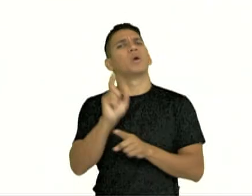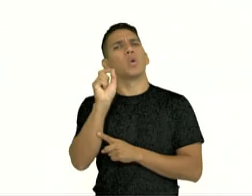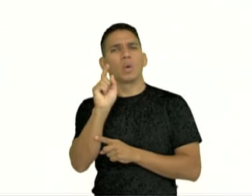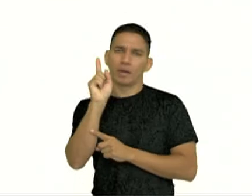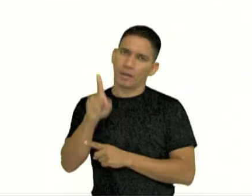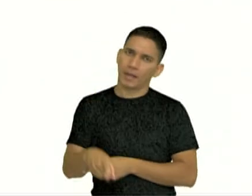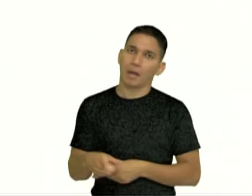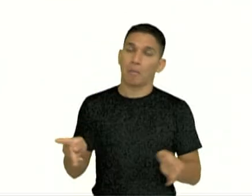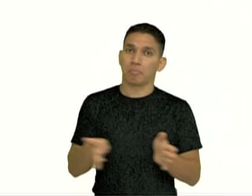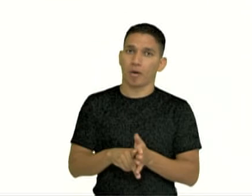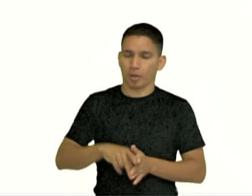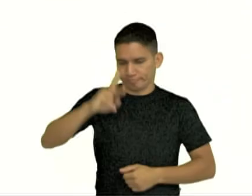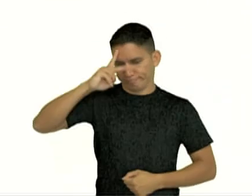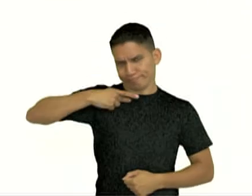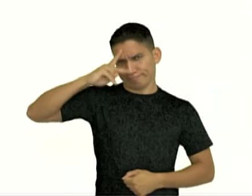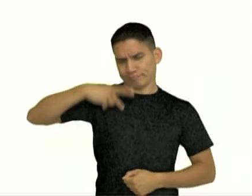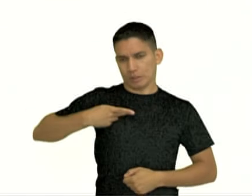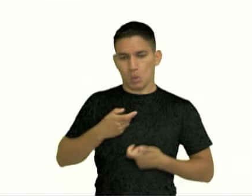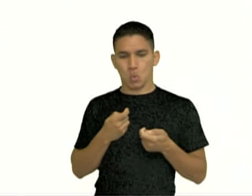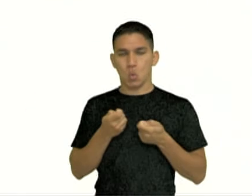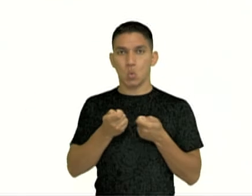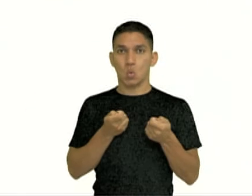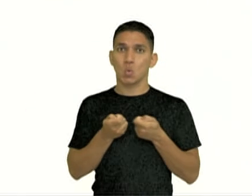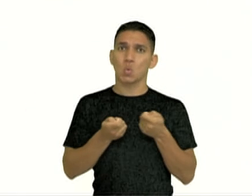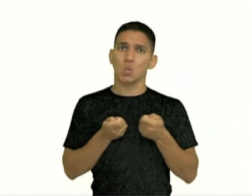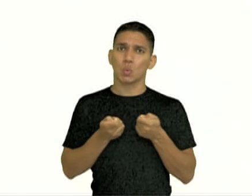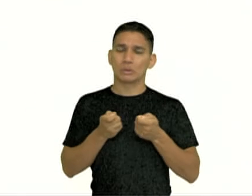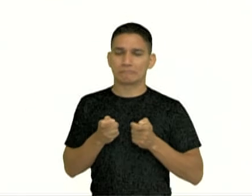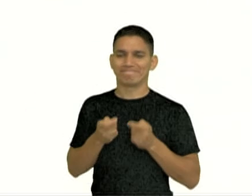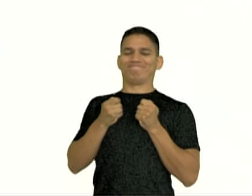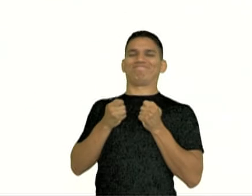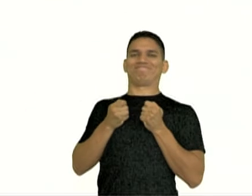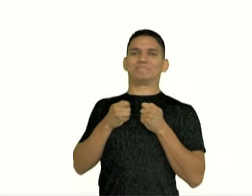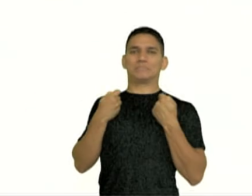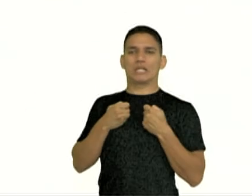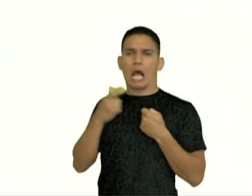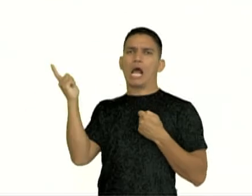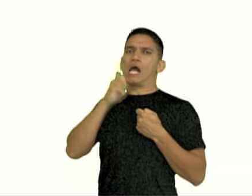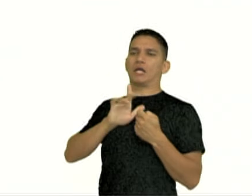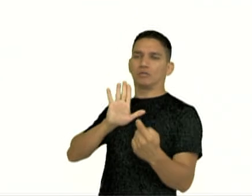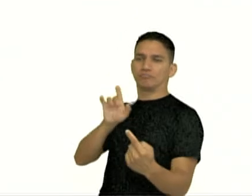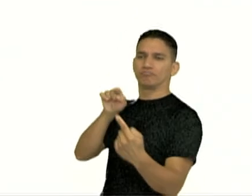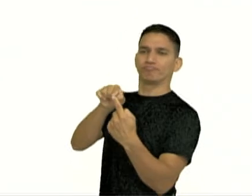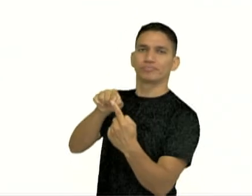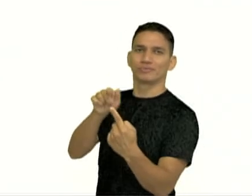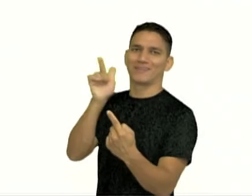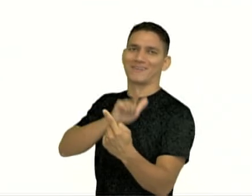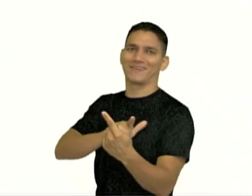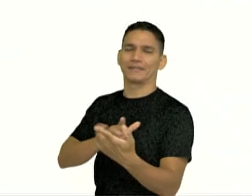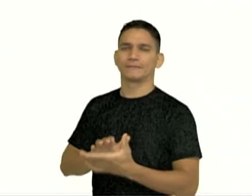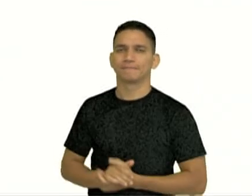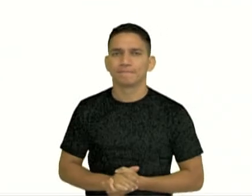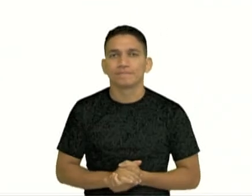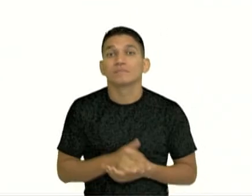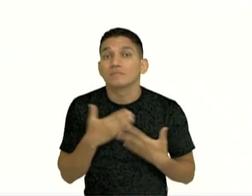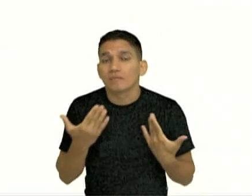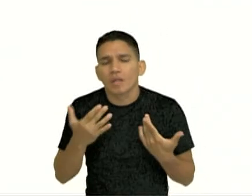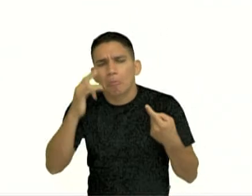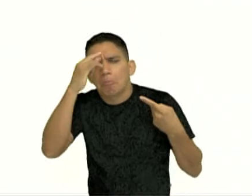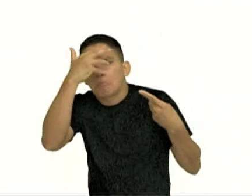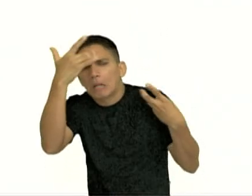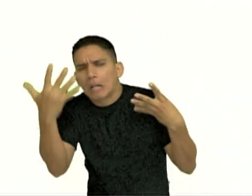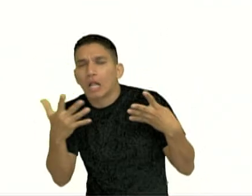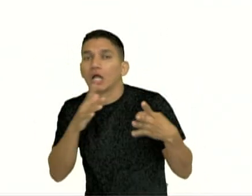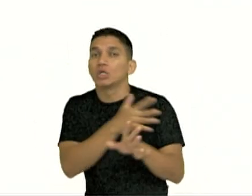se disciplinar para atingir esta meta. Considerando o que você aplicou, o que você aprendeu